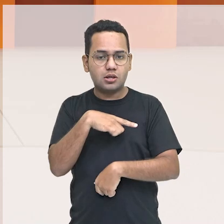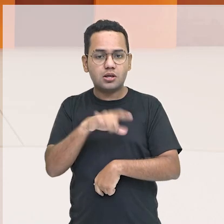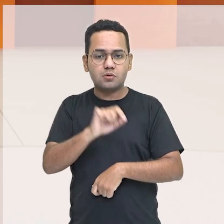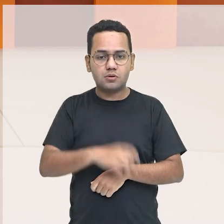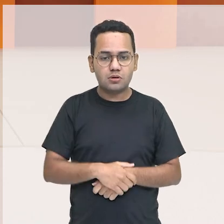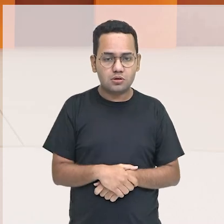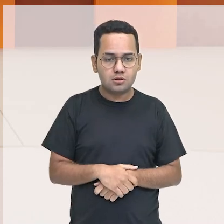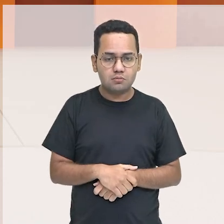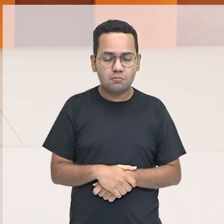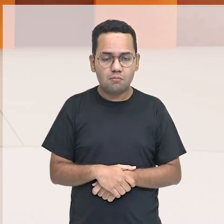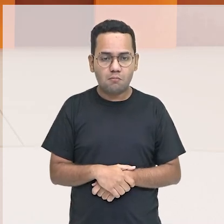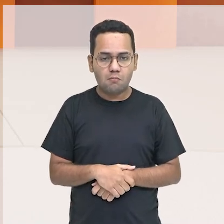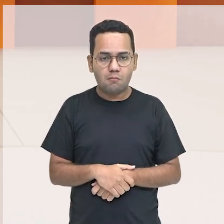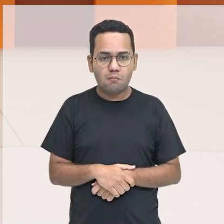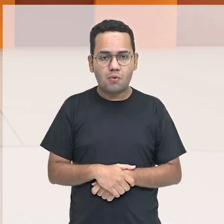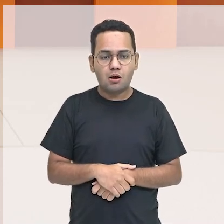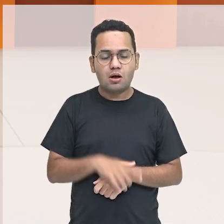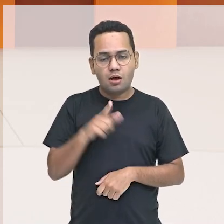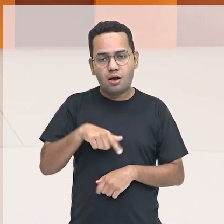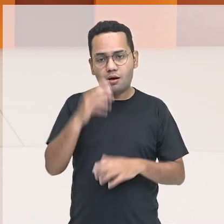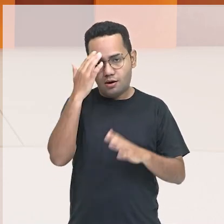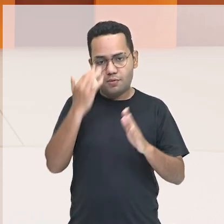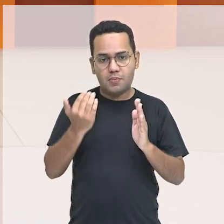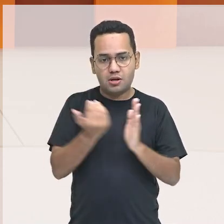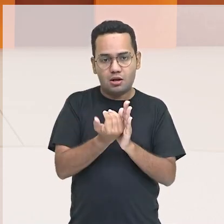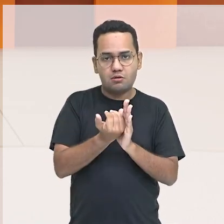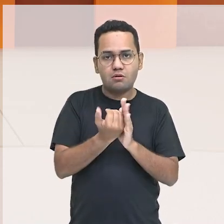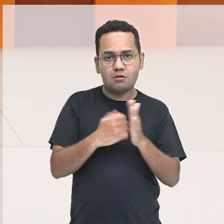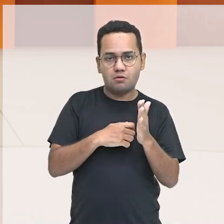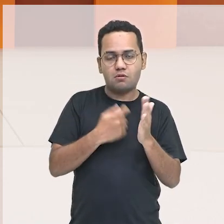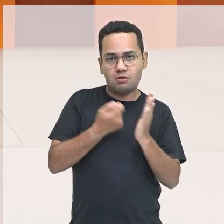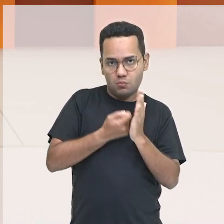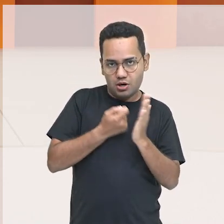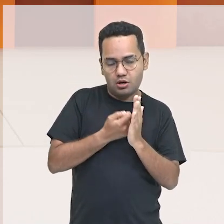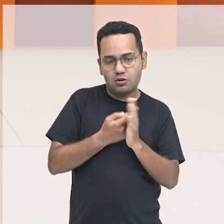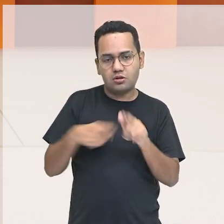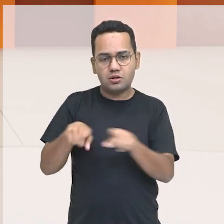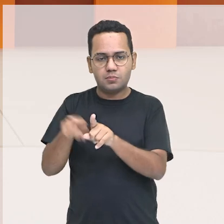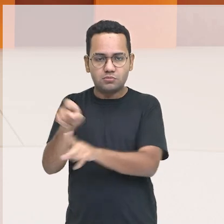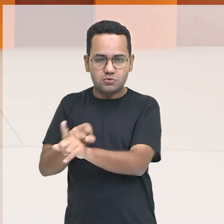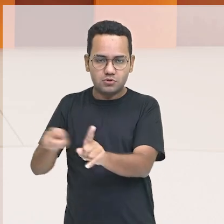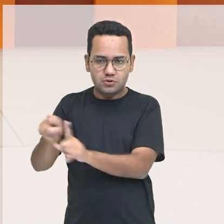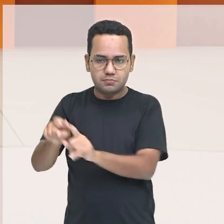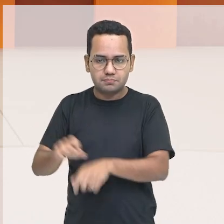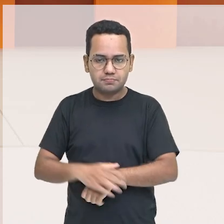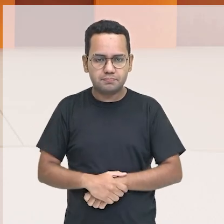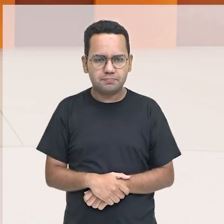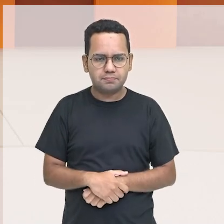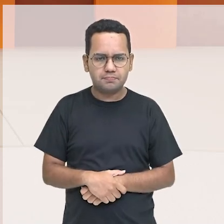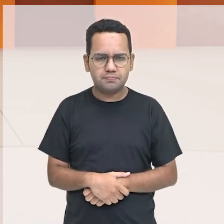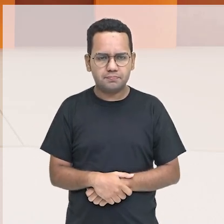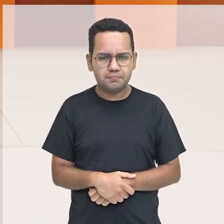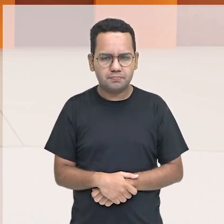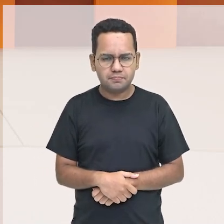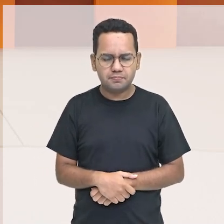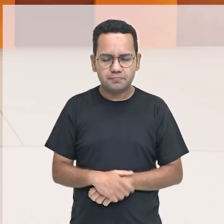legais ou sociais. Então, vejam lá. Então, nós demos exemplo aí da religião, né?